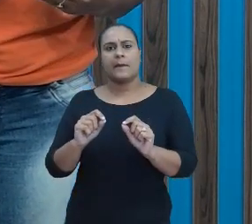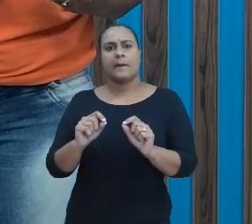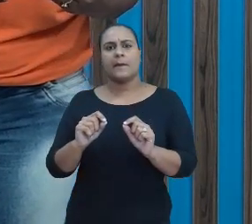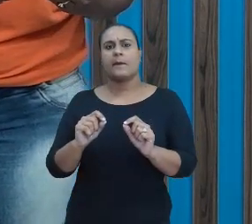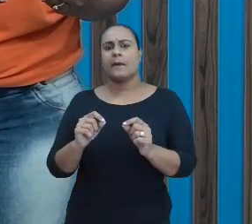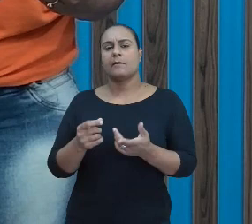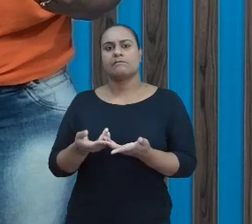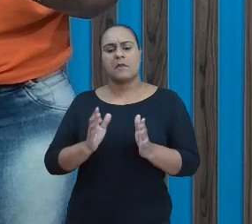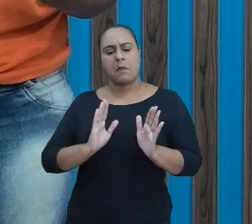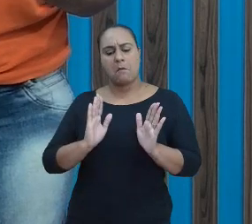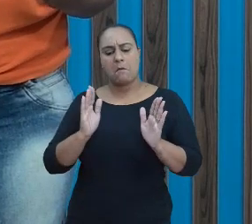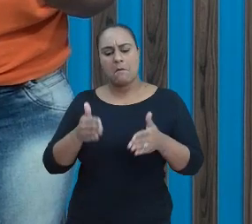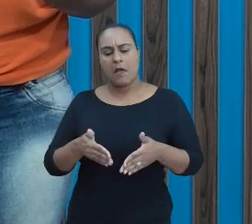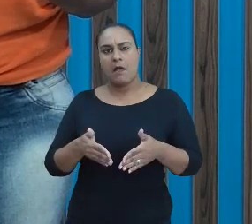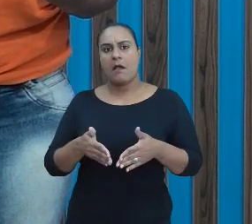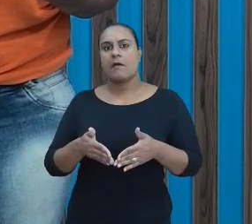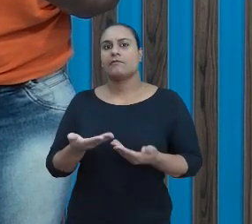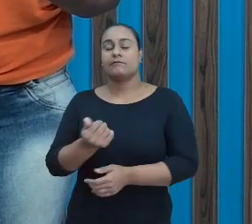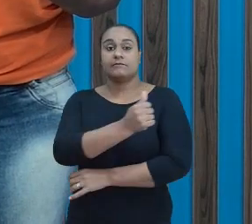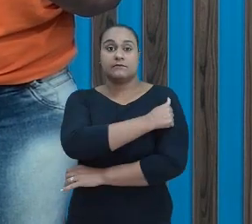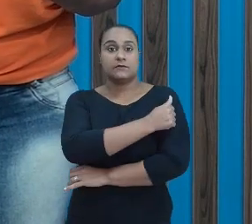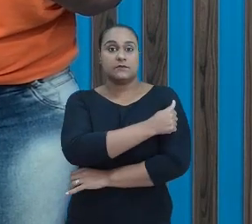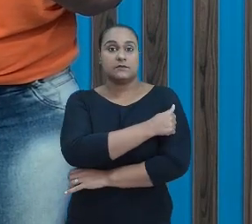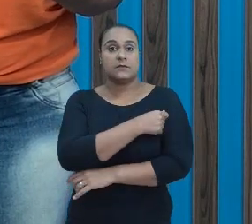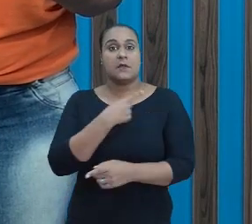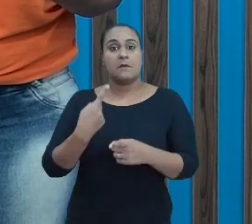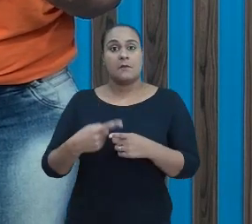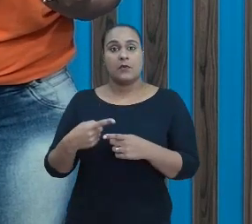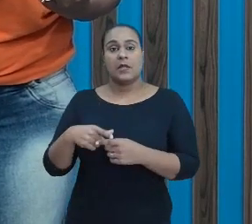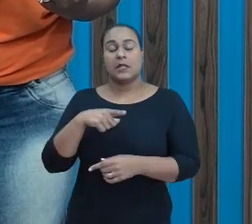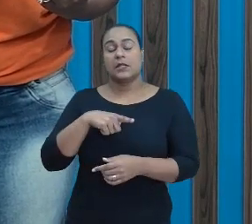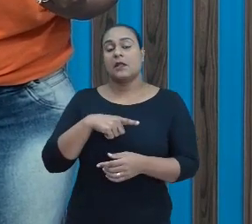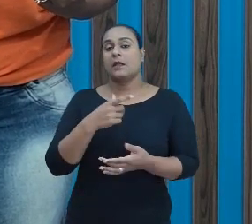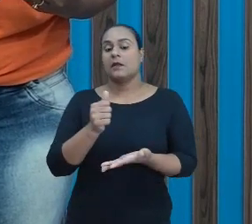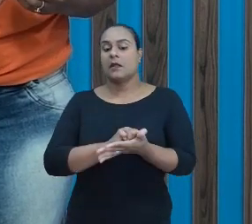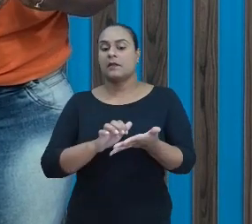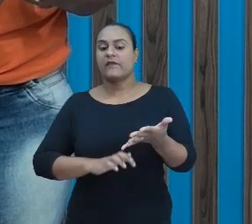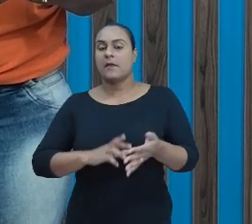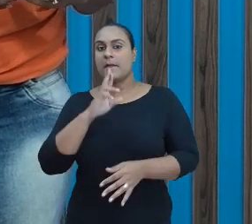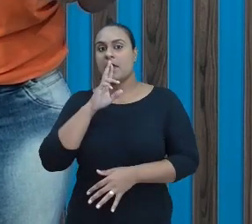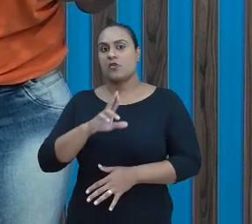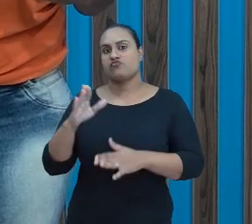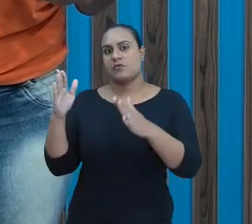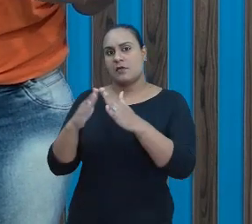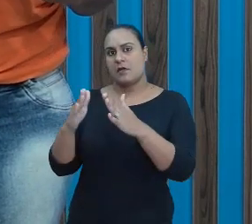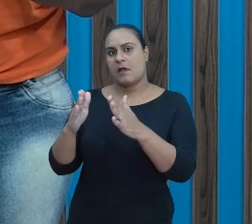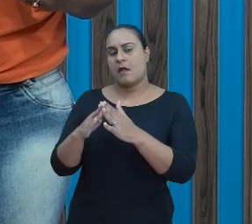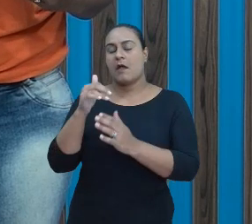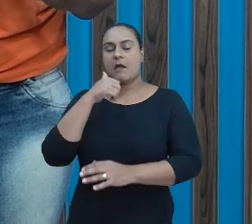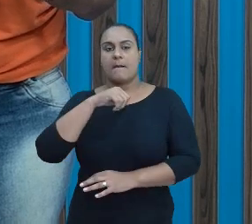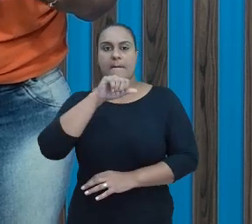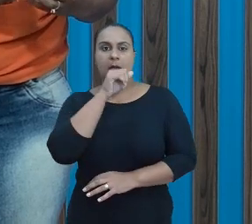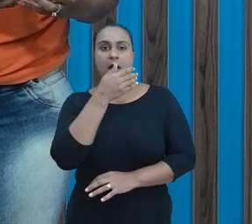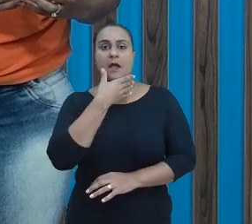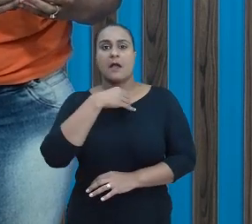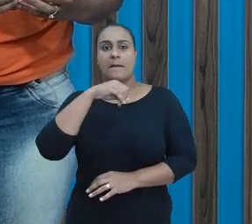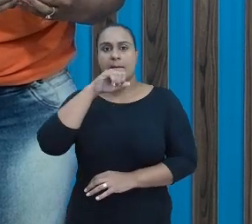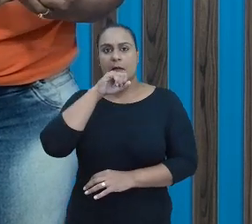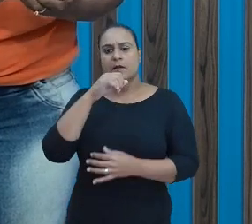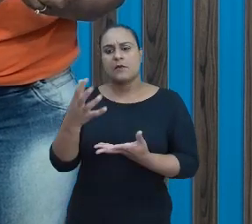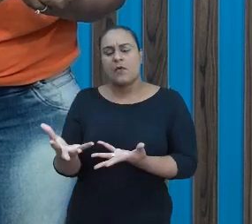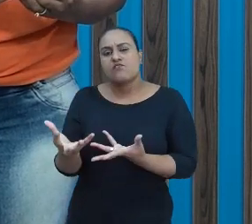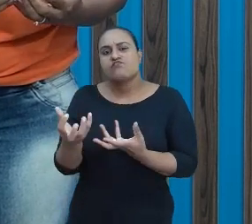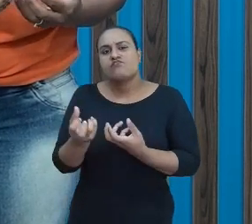bem direcionada. Estudante porque leva alguma atividade para casa, então aquele pai, aquela mãe, aquela família tem aquela